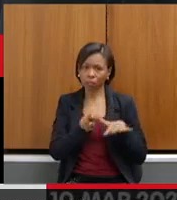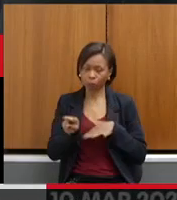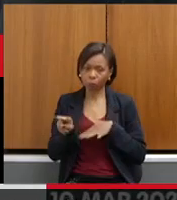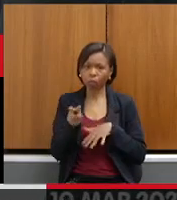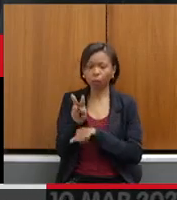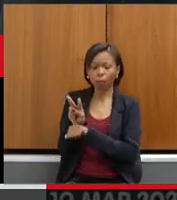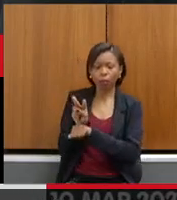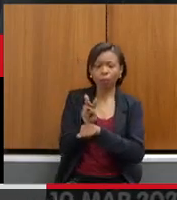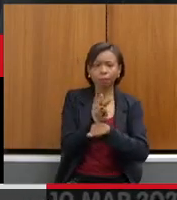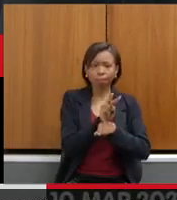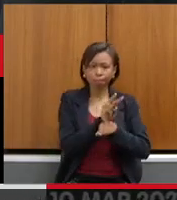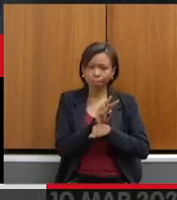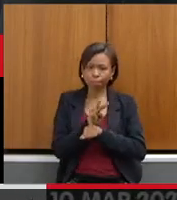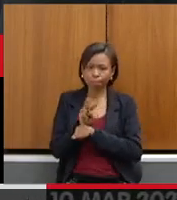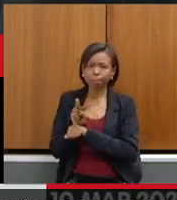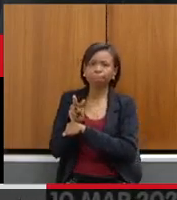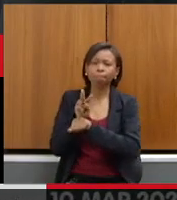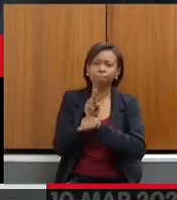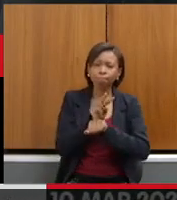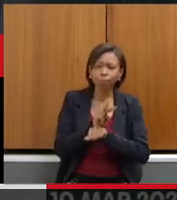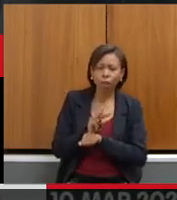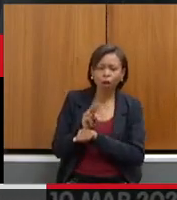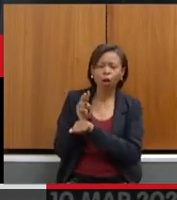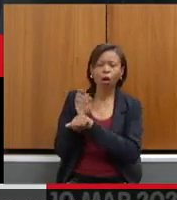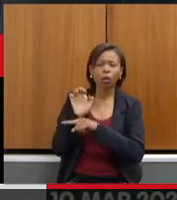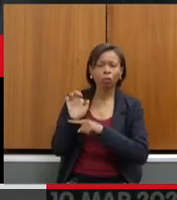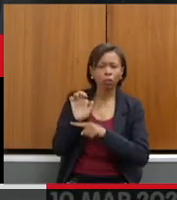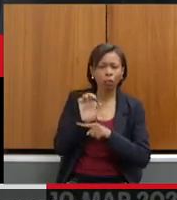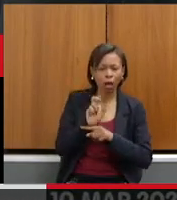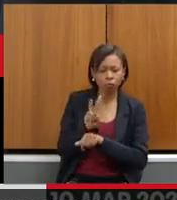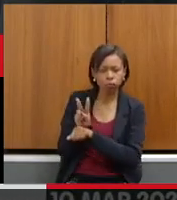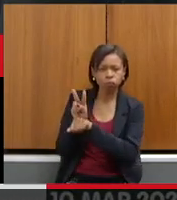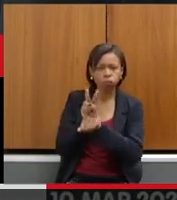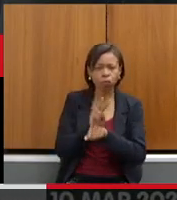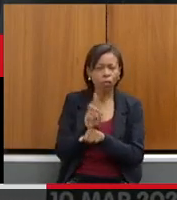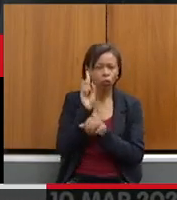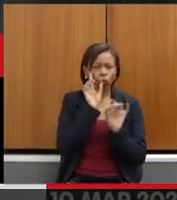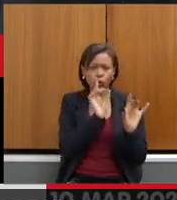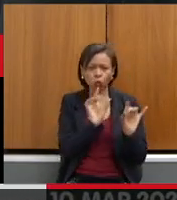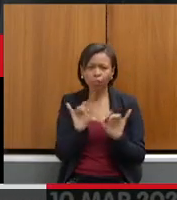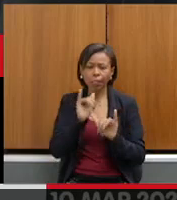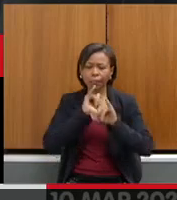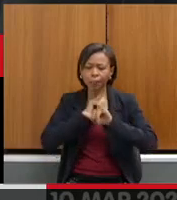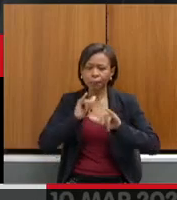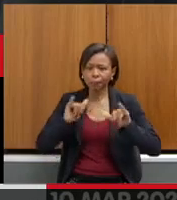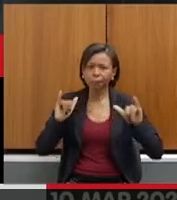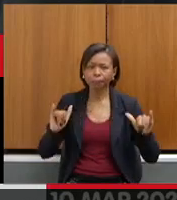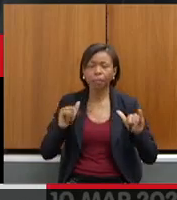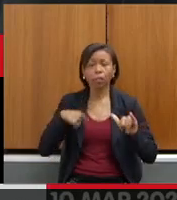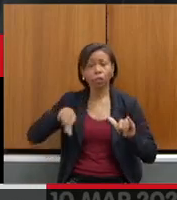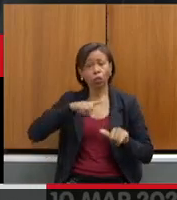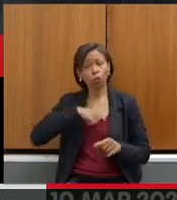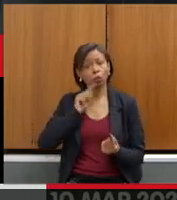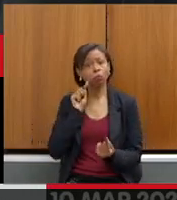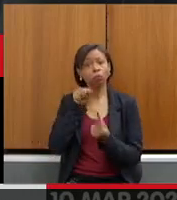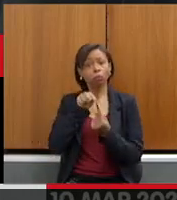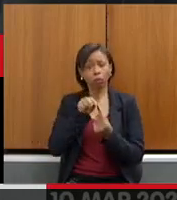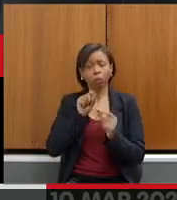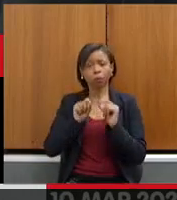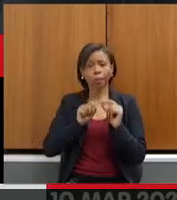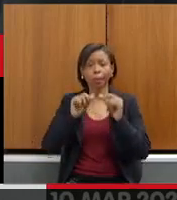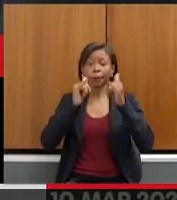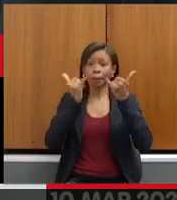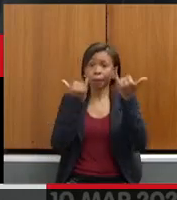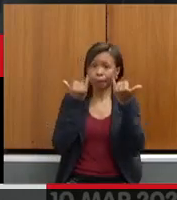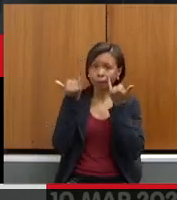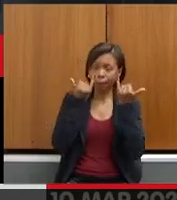respostas diariamente intervenções diárias Oi e o nosso objetivo é isso seja é fornecer o máximo